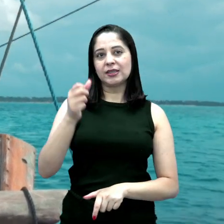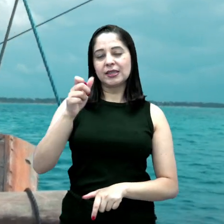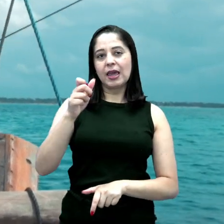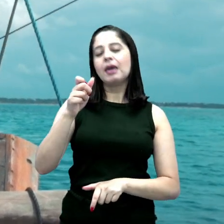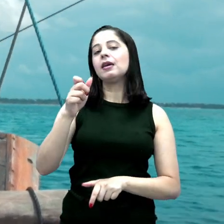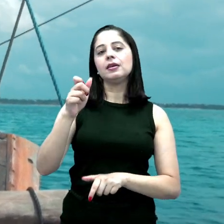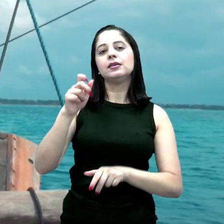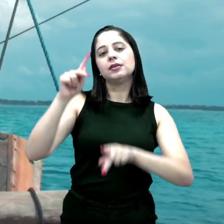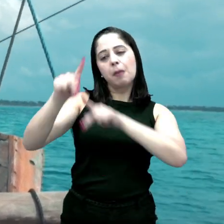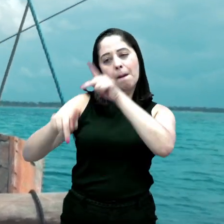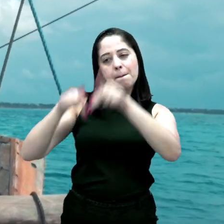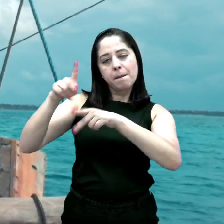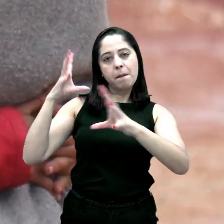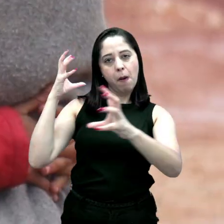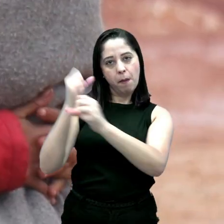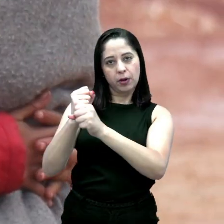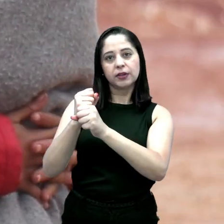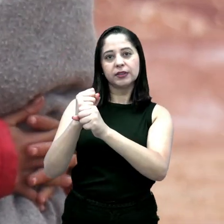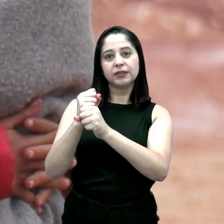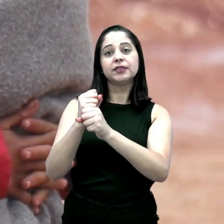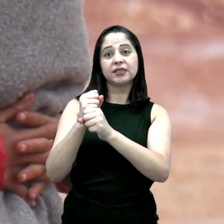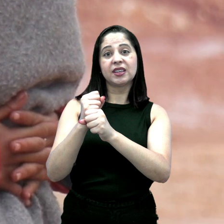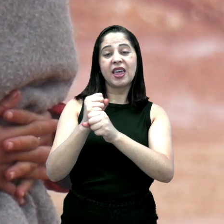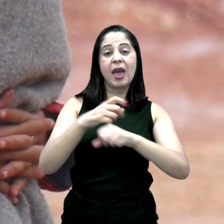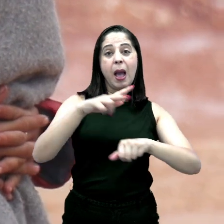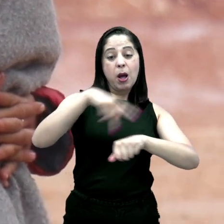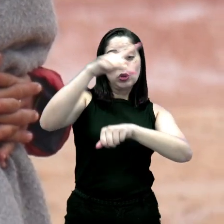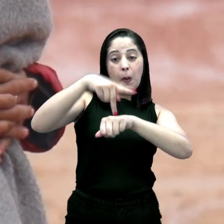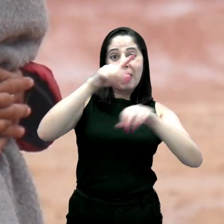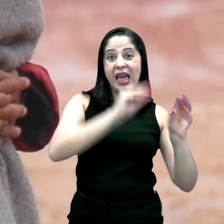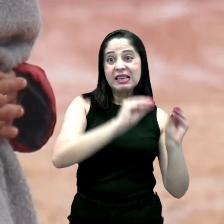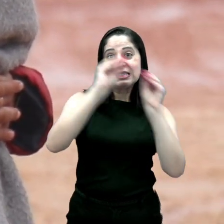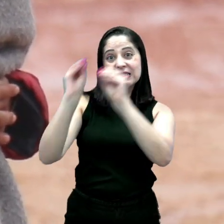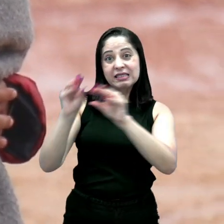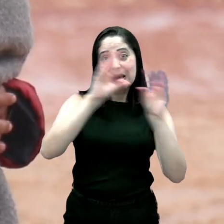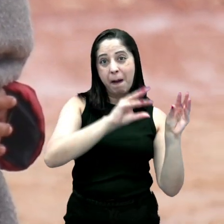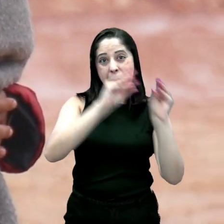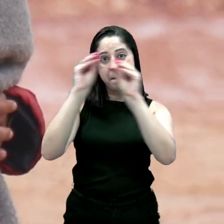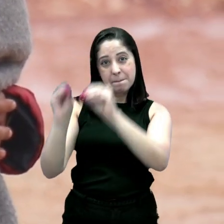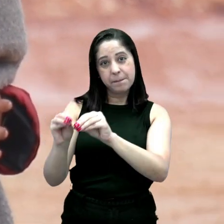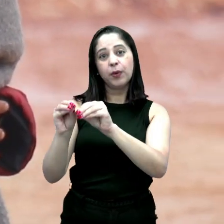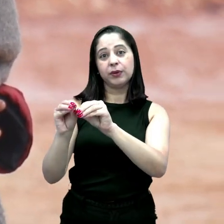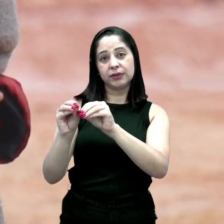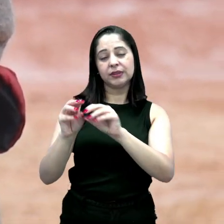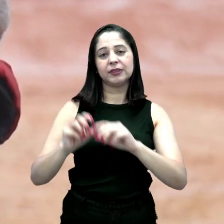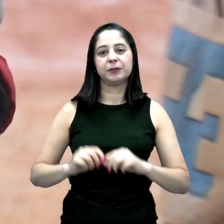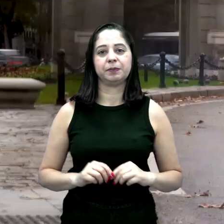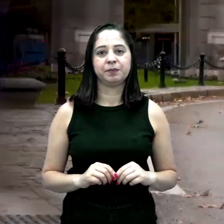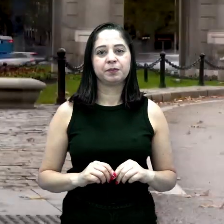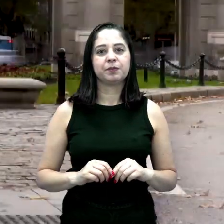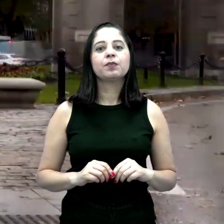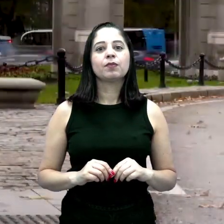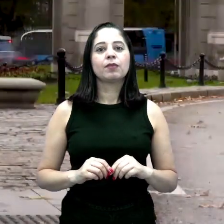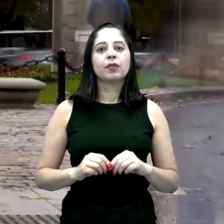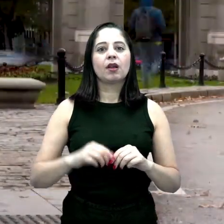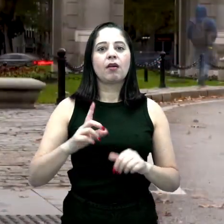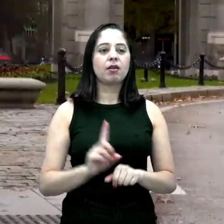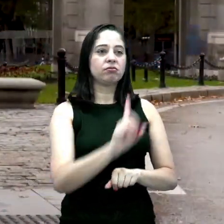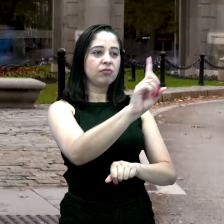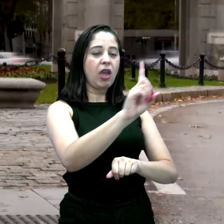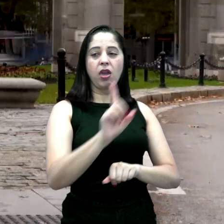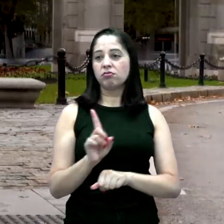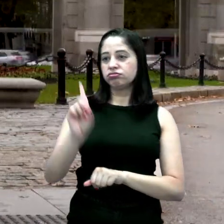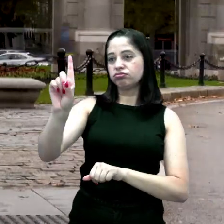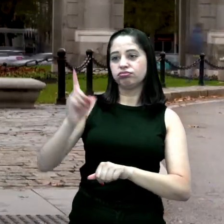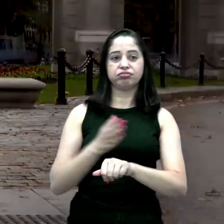3,6% da população global, vivendo em países diferentes de seus locais de nascimento. O deslocamento